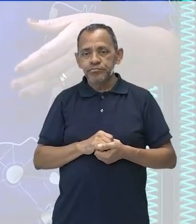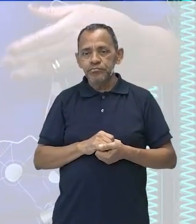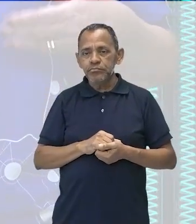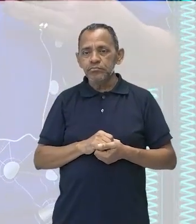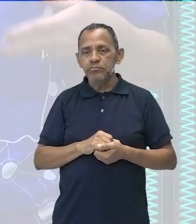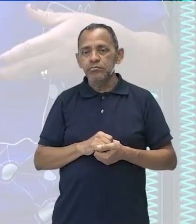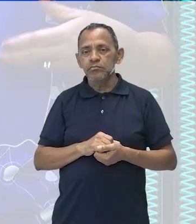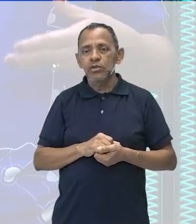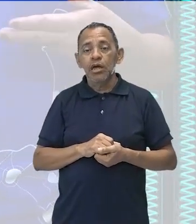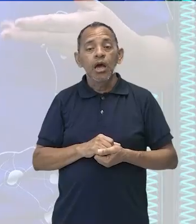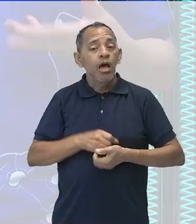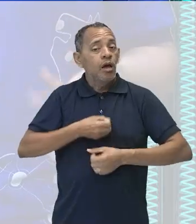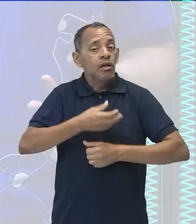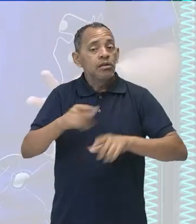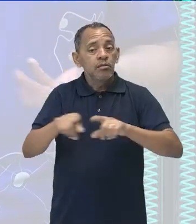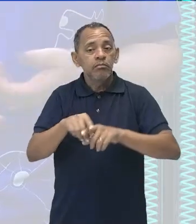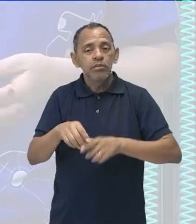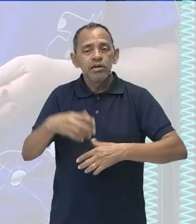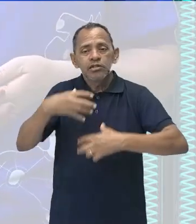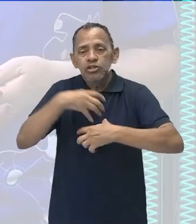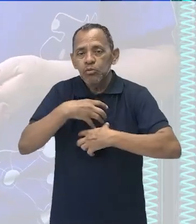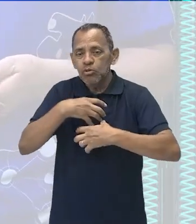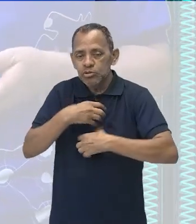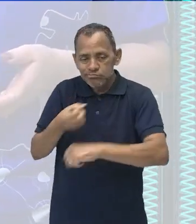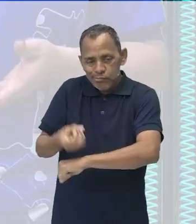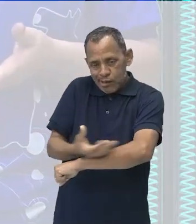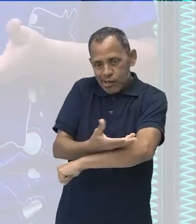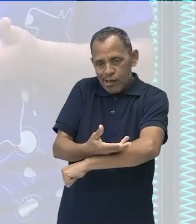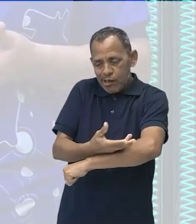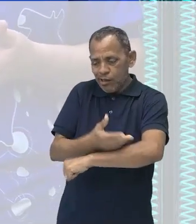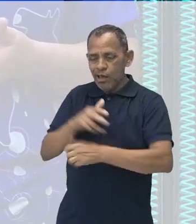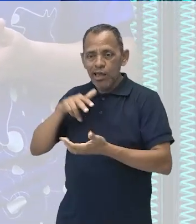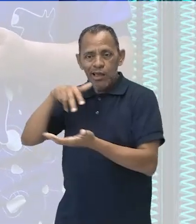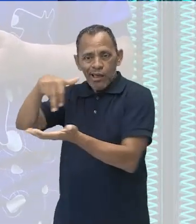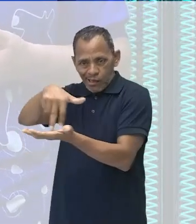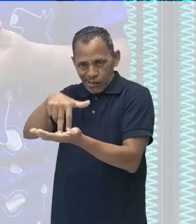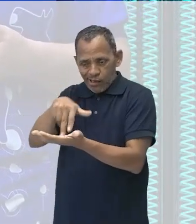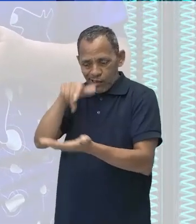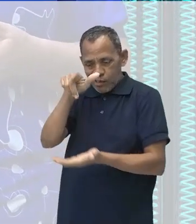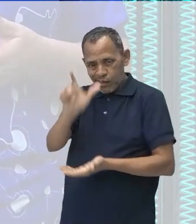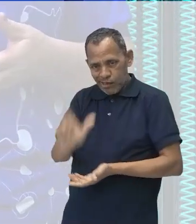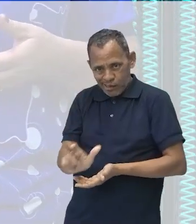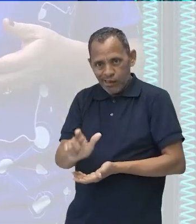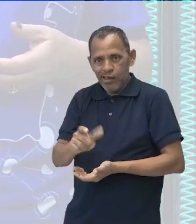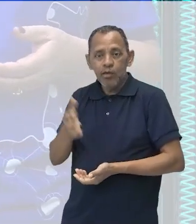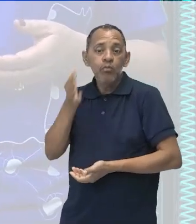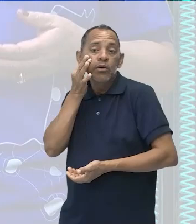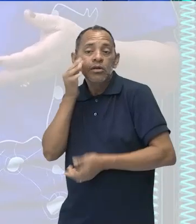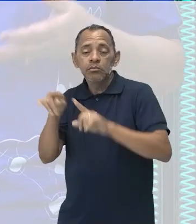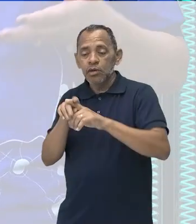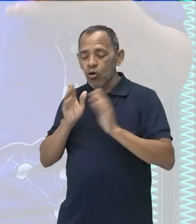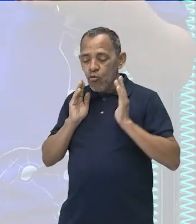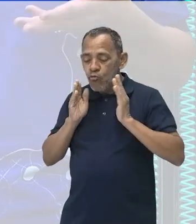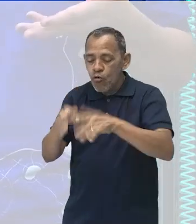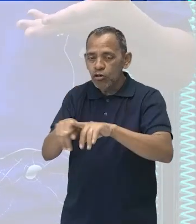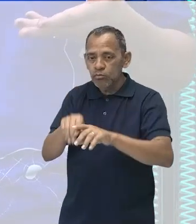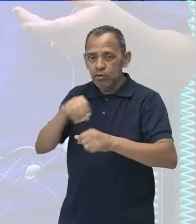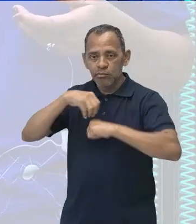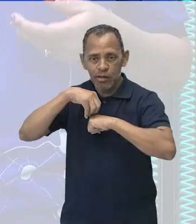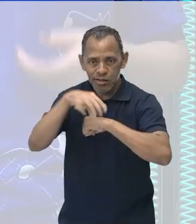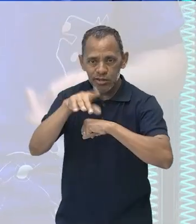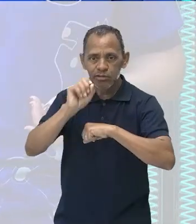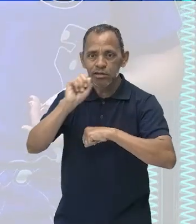E a expressão emocional na dança moderna vai estar muito presente. O foco está em transmitir o